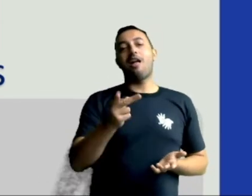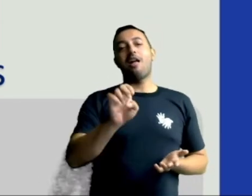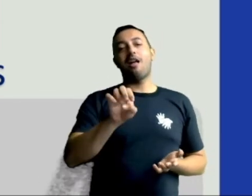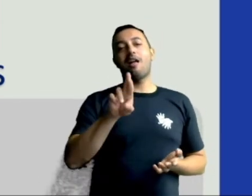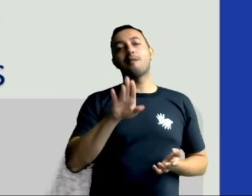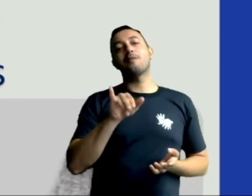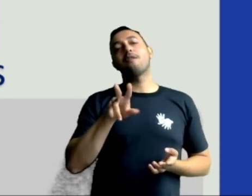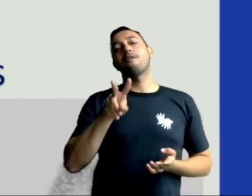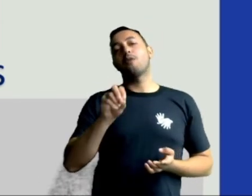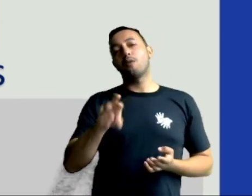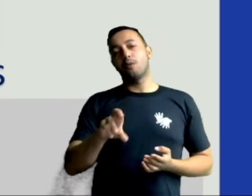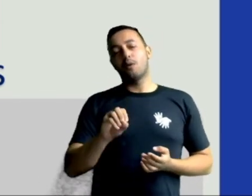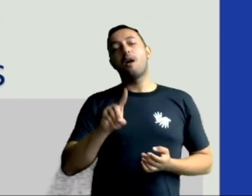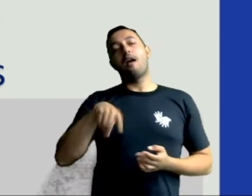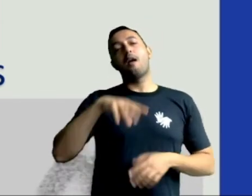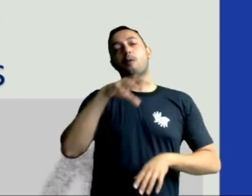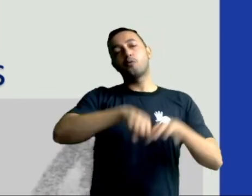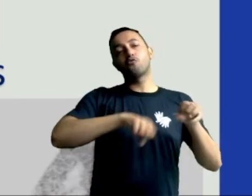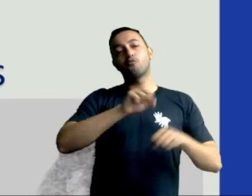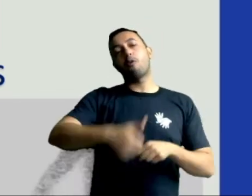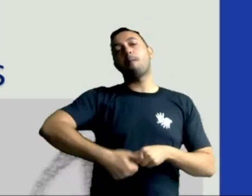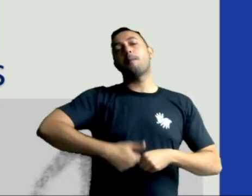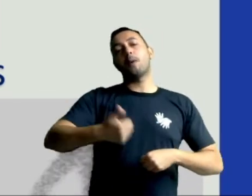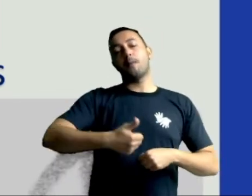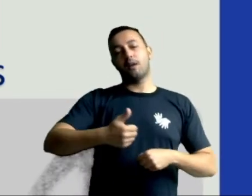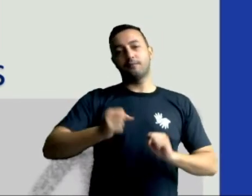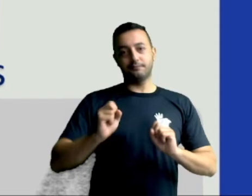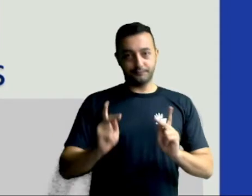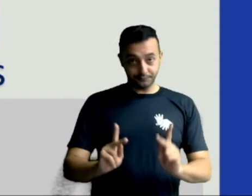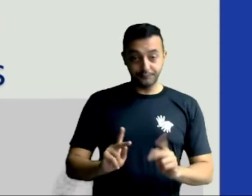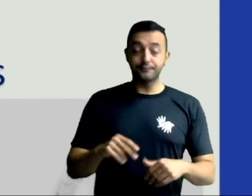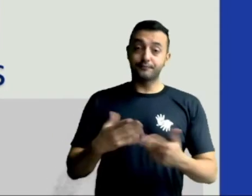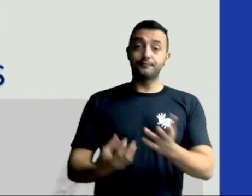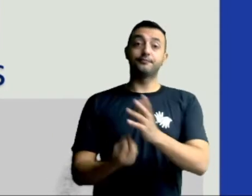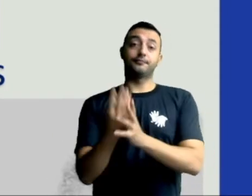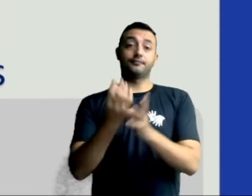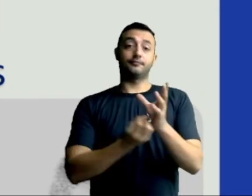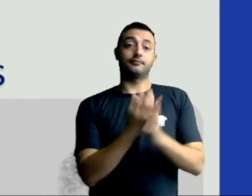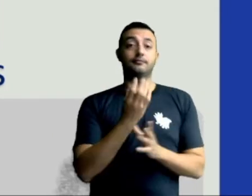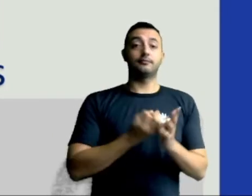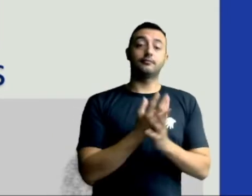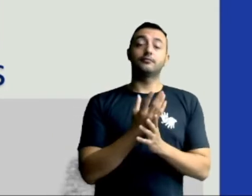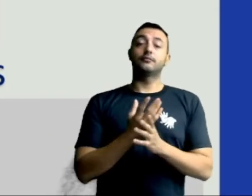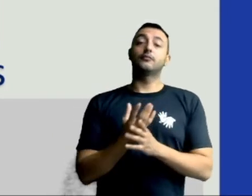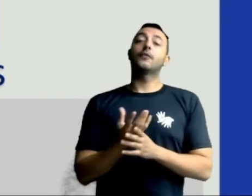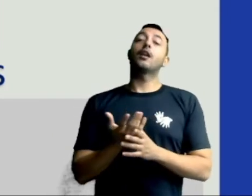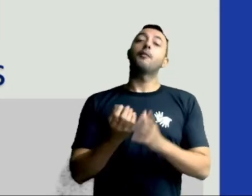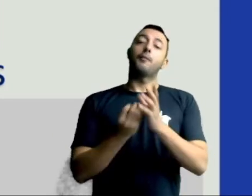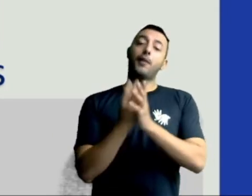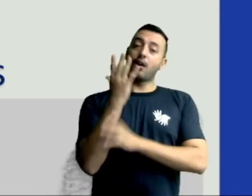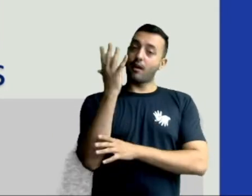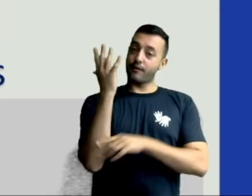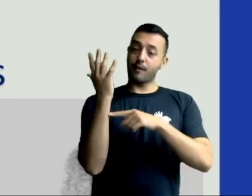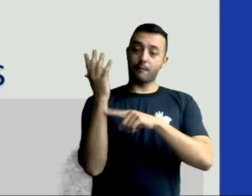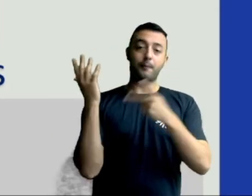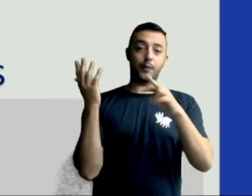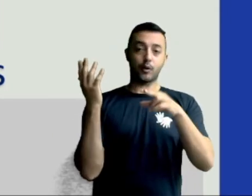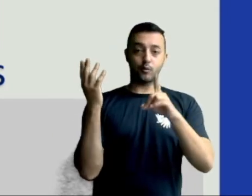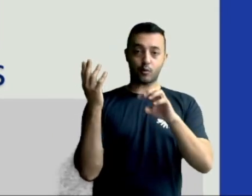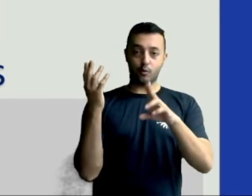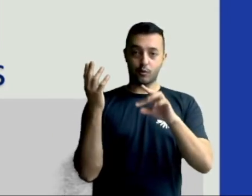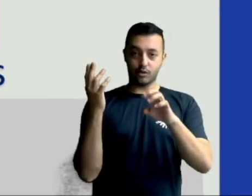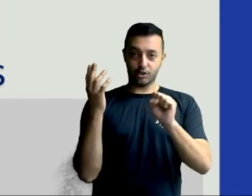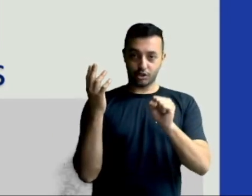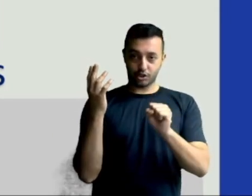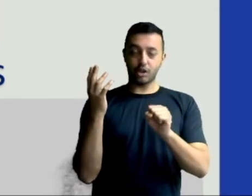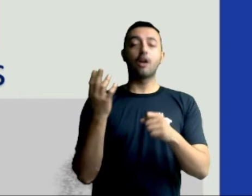são consumidores primários, ok? Então, as plantas são consumidores, são produtores, e os